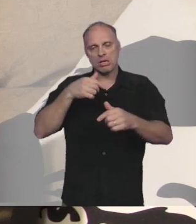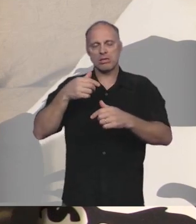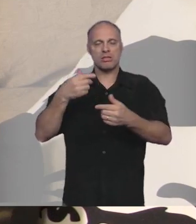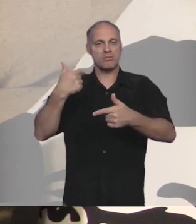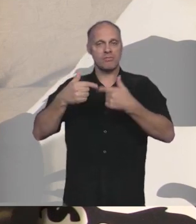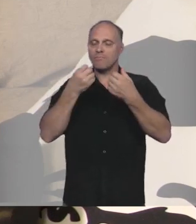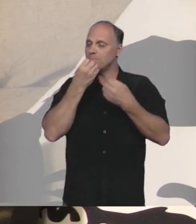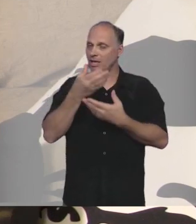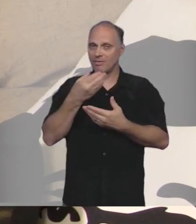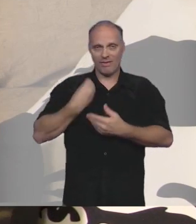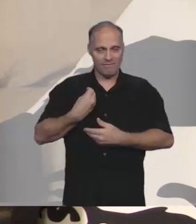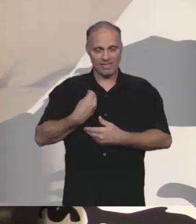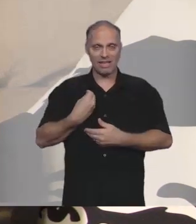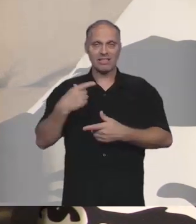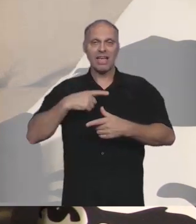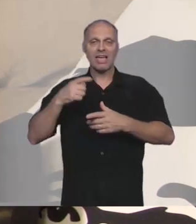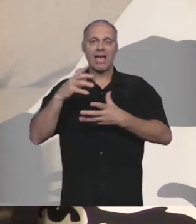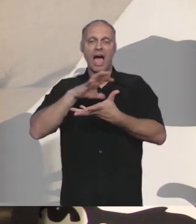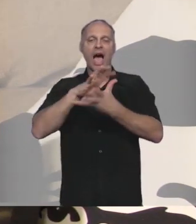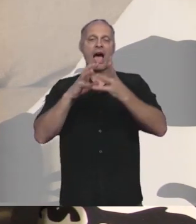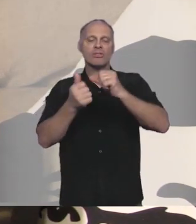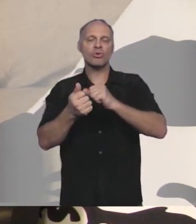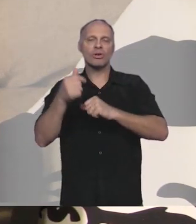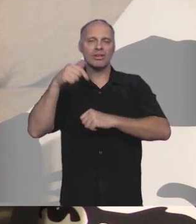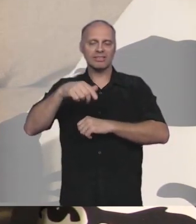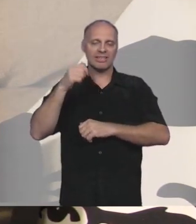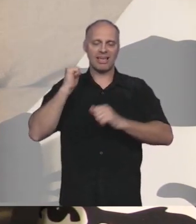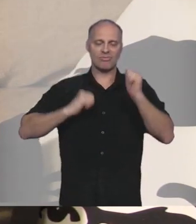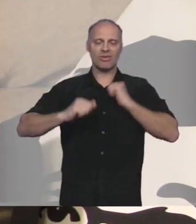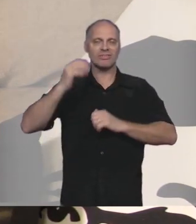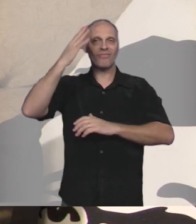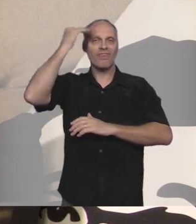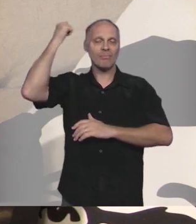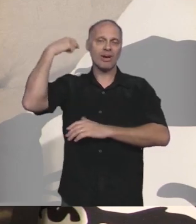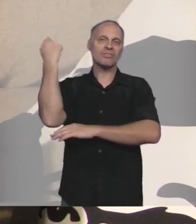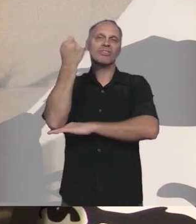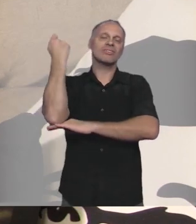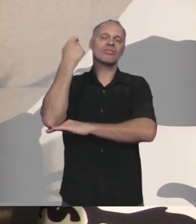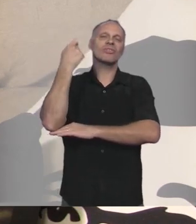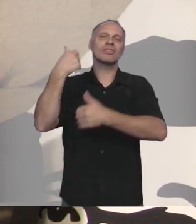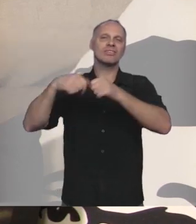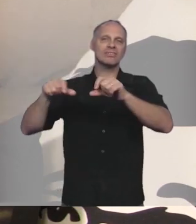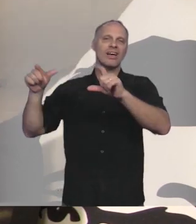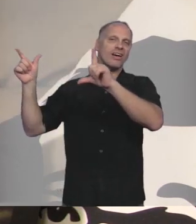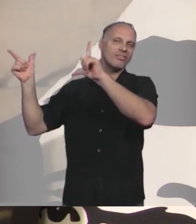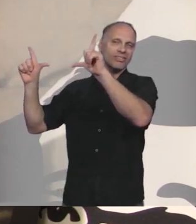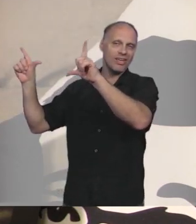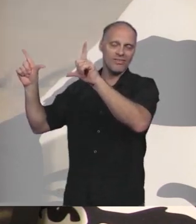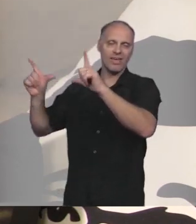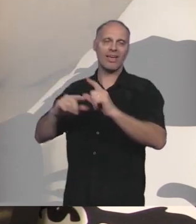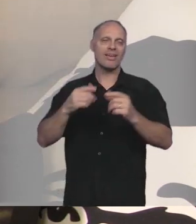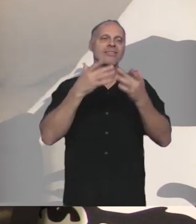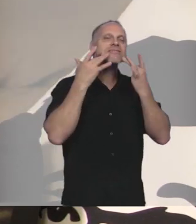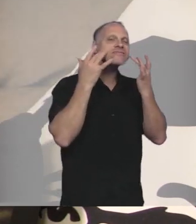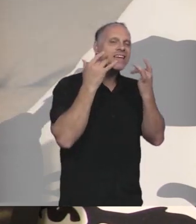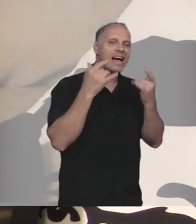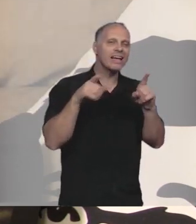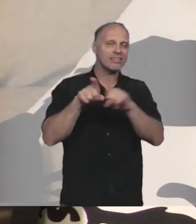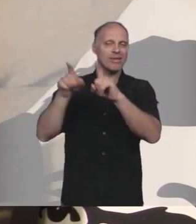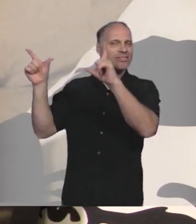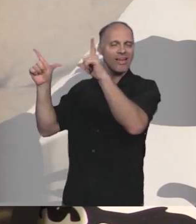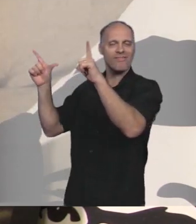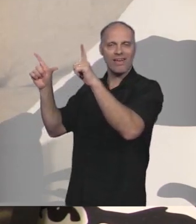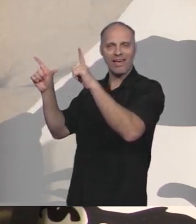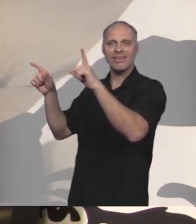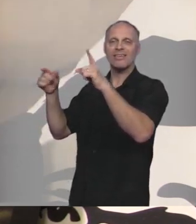que transitam em emissora grande, mas que está trabalhando, está topando tudo